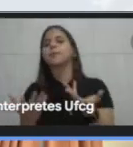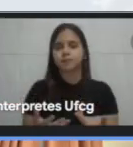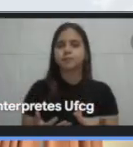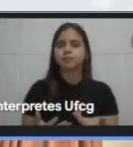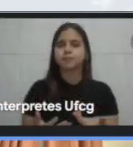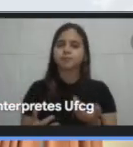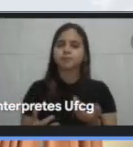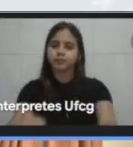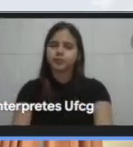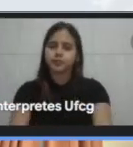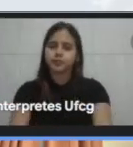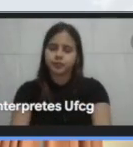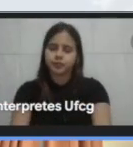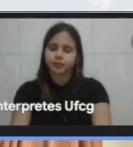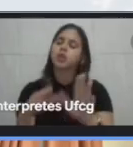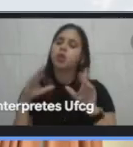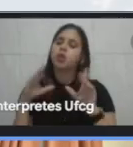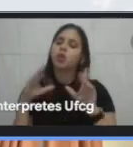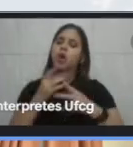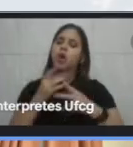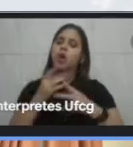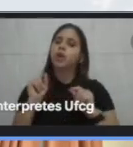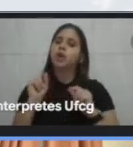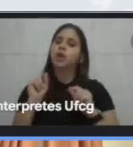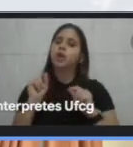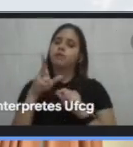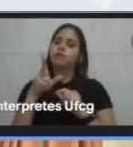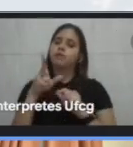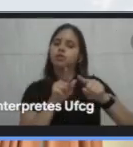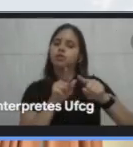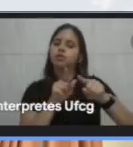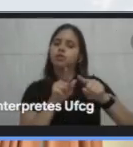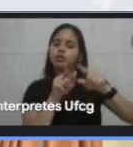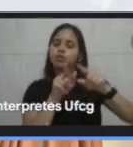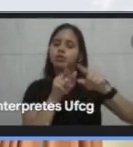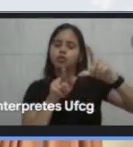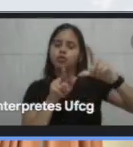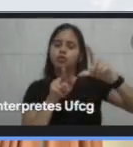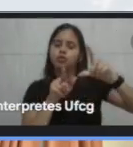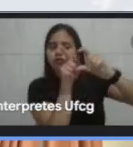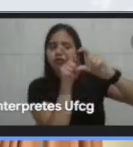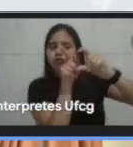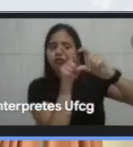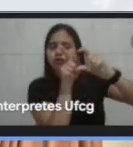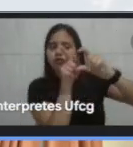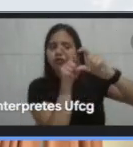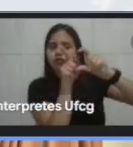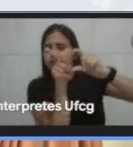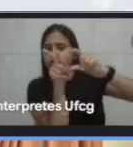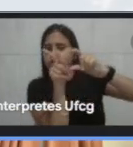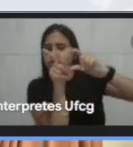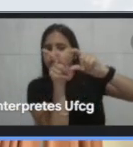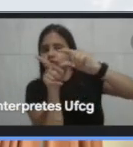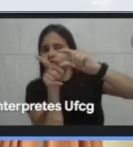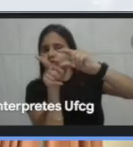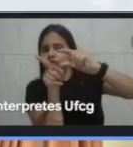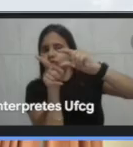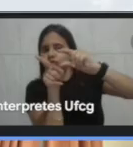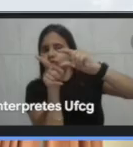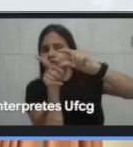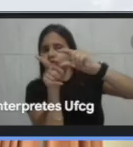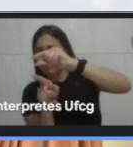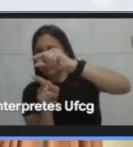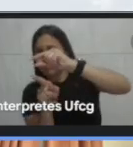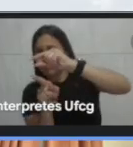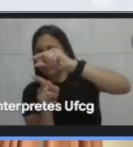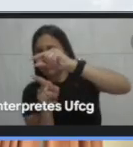metade se a gente comparar com 2011. E aqui, por exemplo, nas áreas 100% impermeabilizadas, a gente teria uma redução,